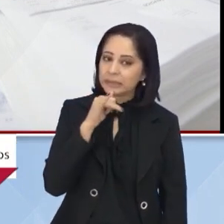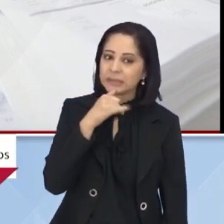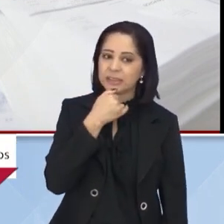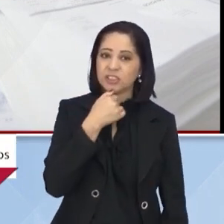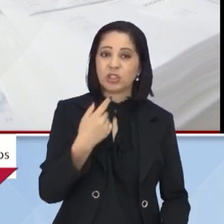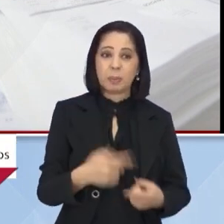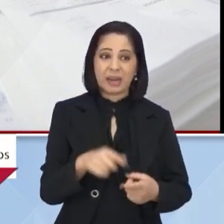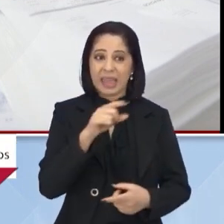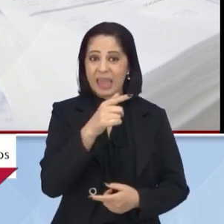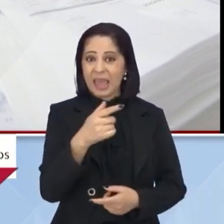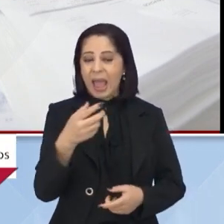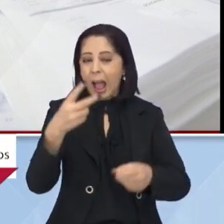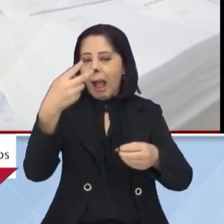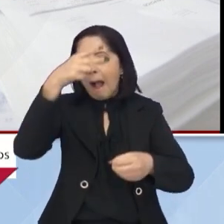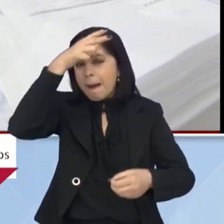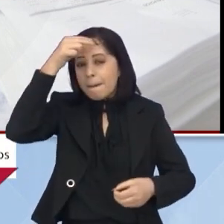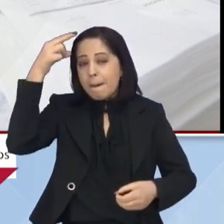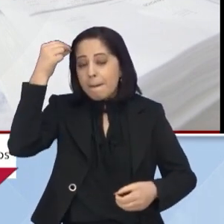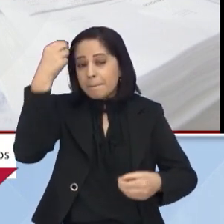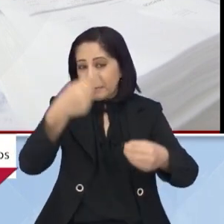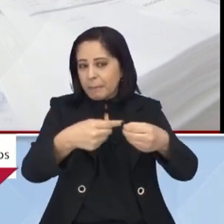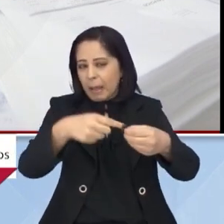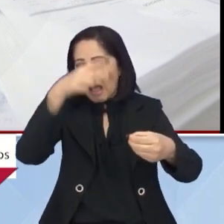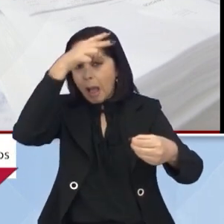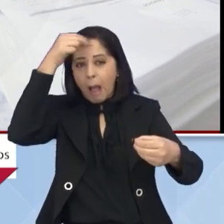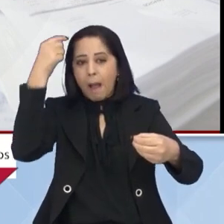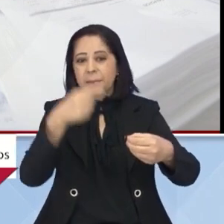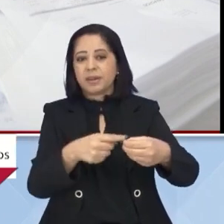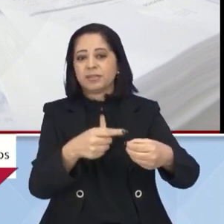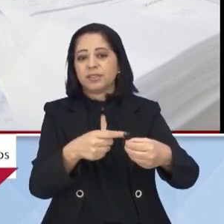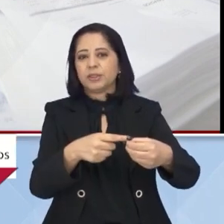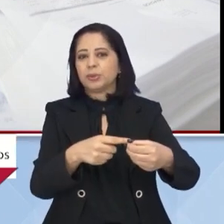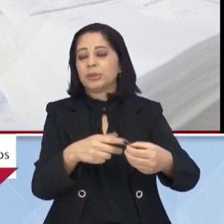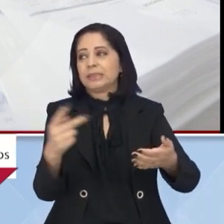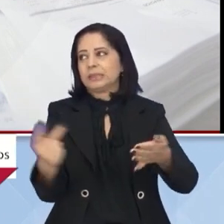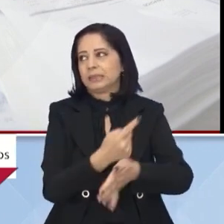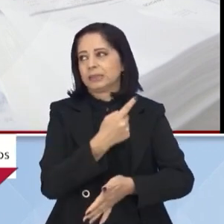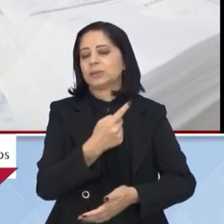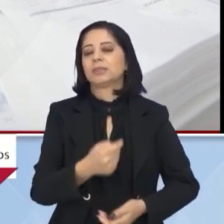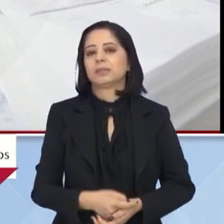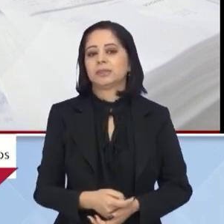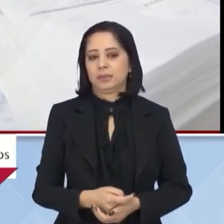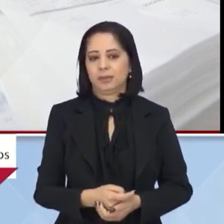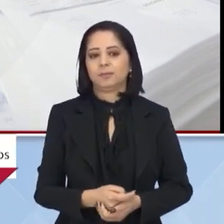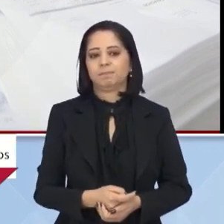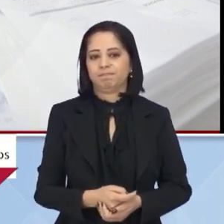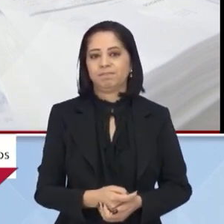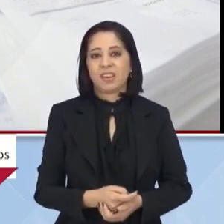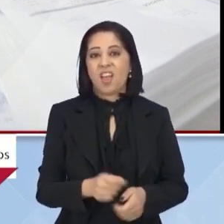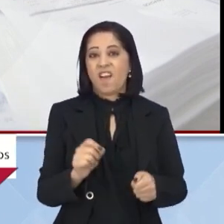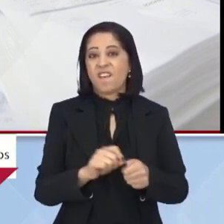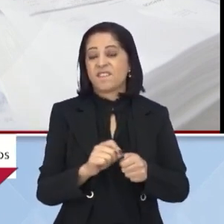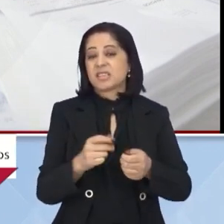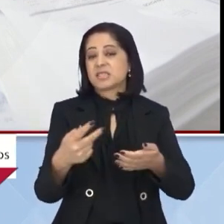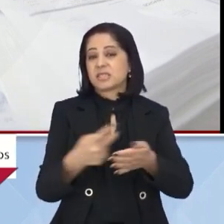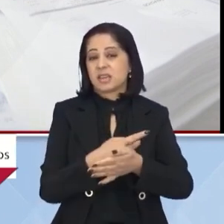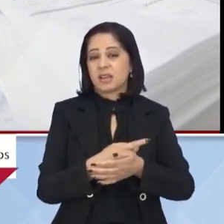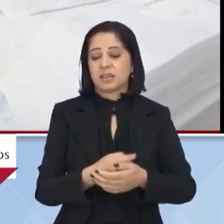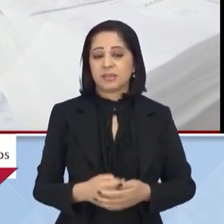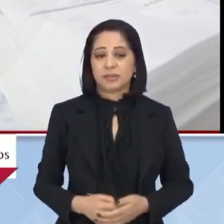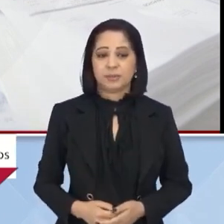observancia essa etapa aí do acompanhamento da das despesas com terceiro setor não fez o efetivo